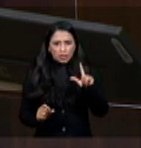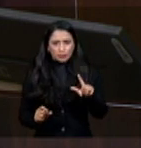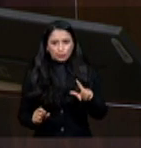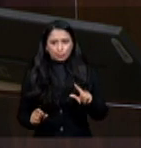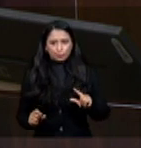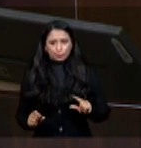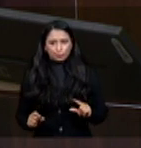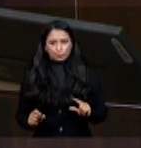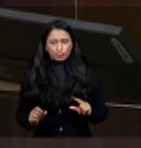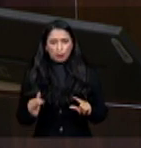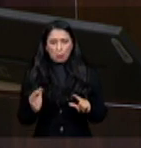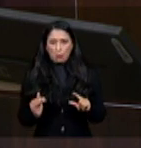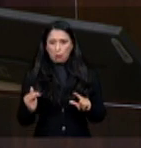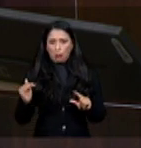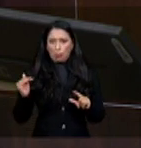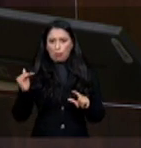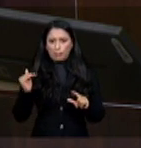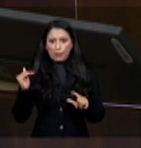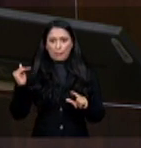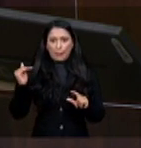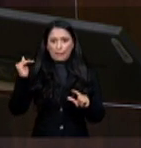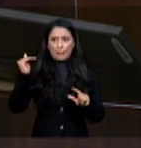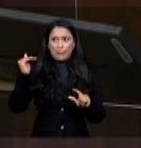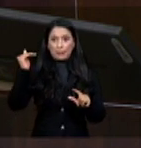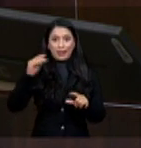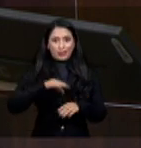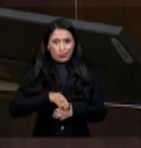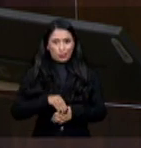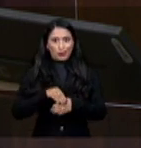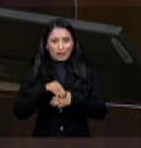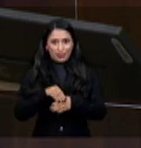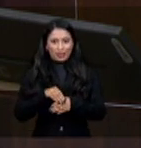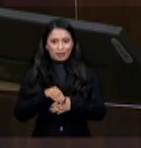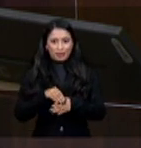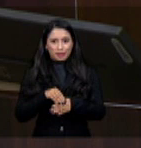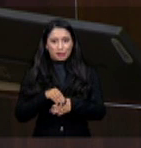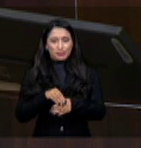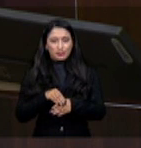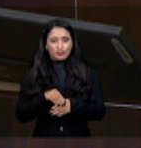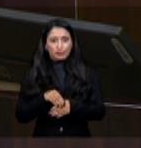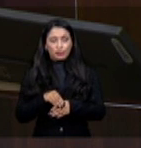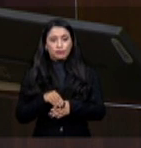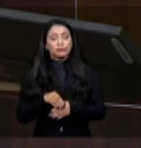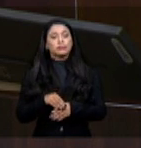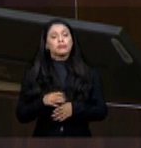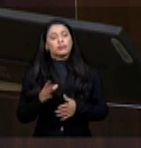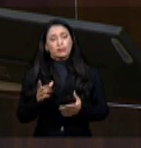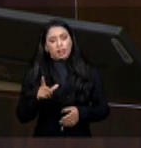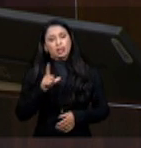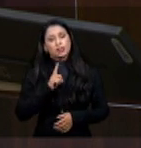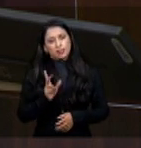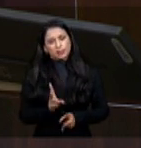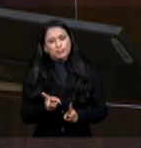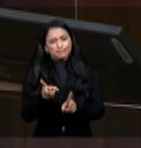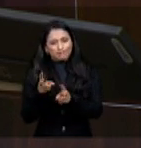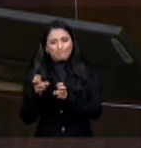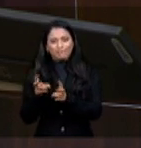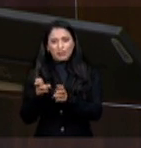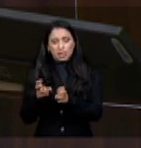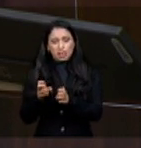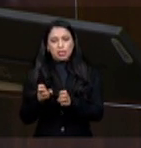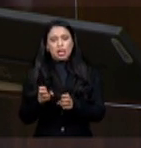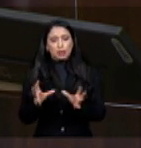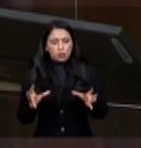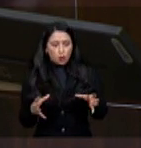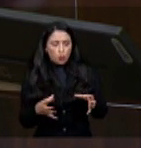posições hierárquicas a liderança corporativa é a constante observa-se